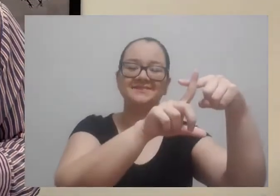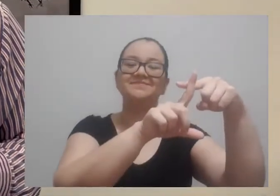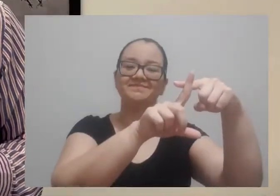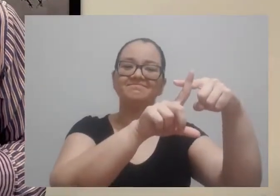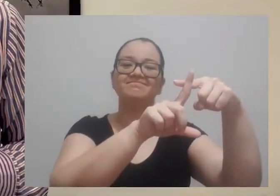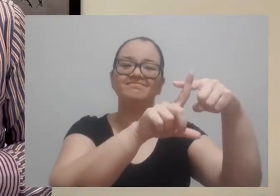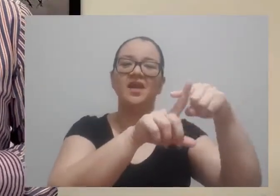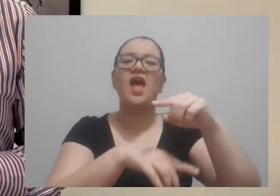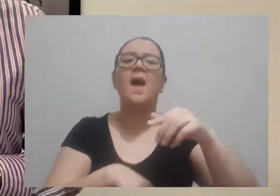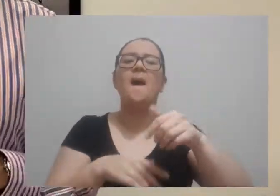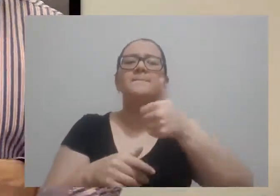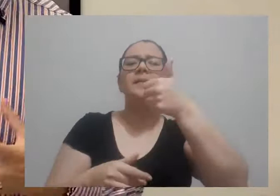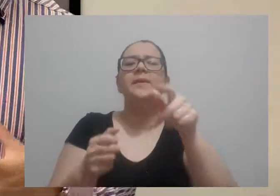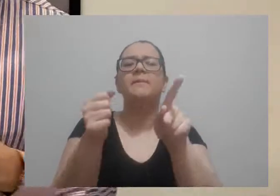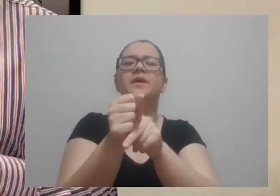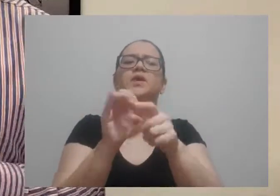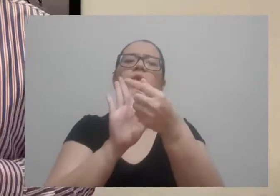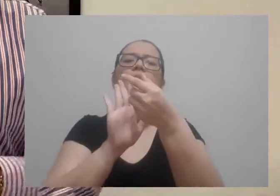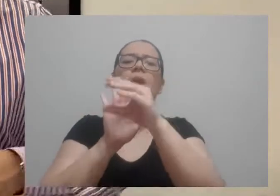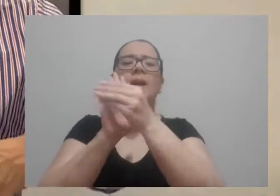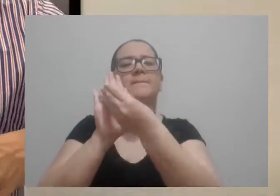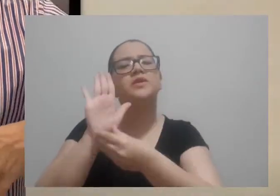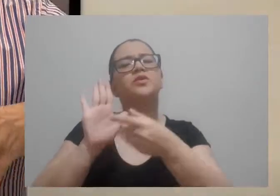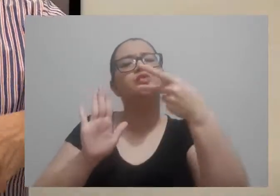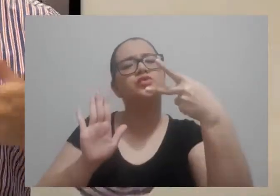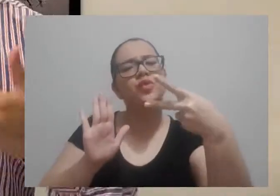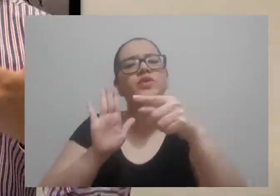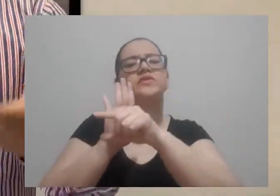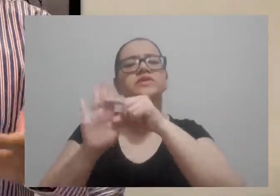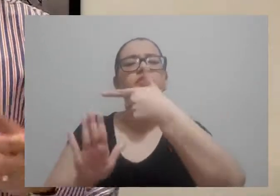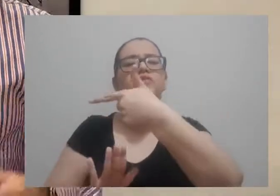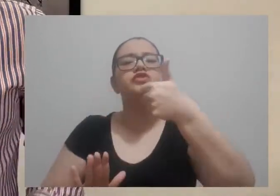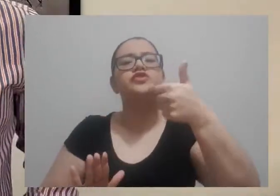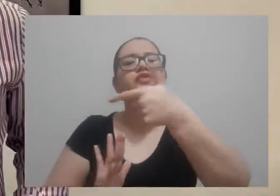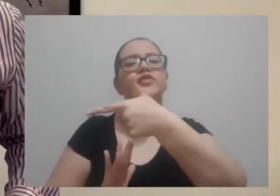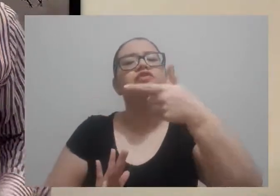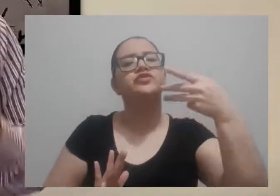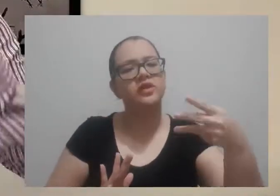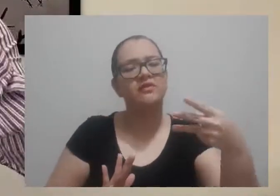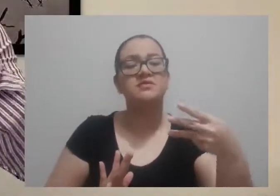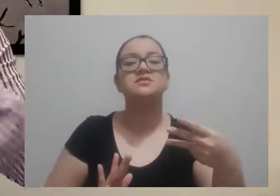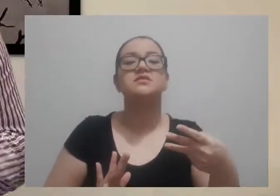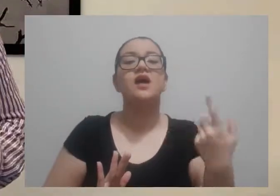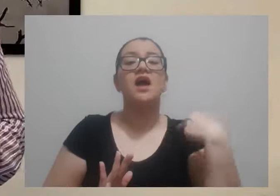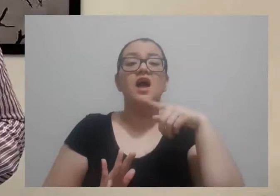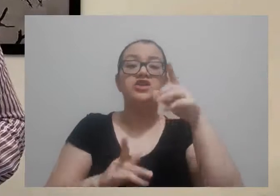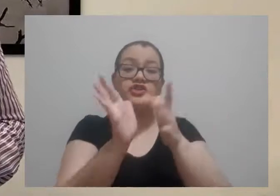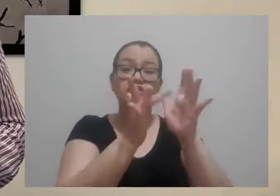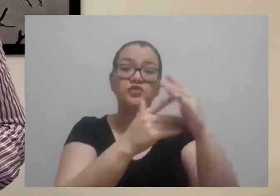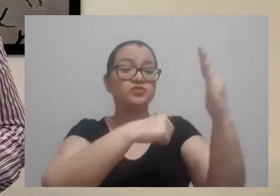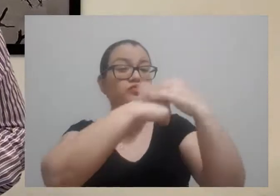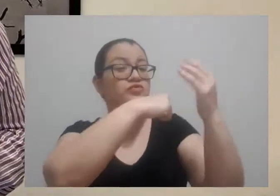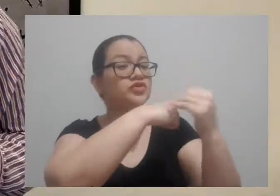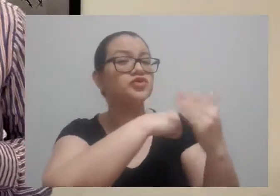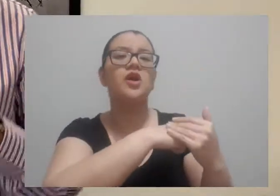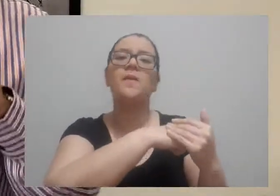e 23, Jesus chama a nossa atenção para participarmos disso. Ele diz assim: portanto, para isso mesmo fossem